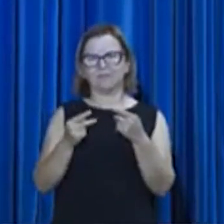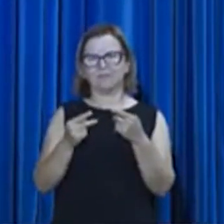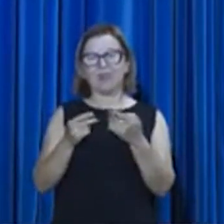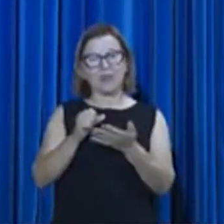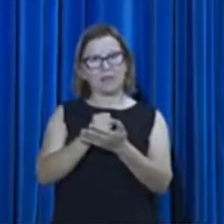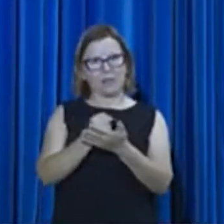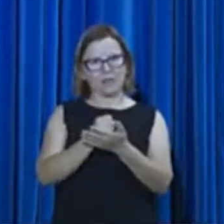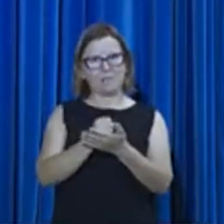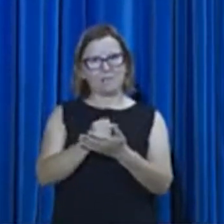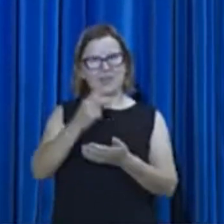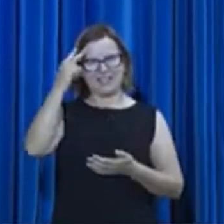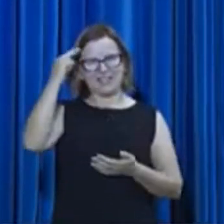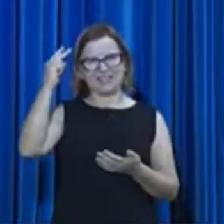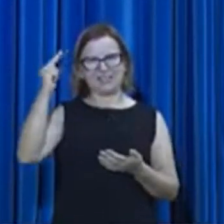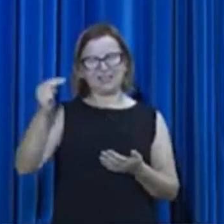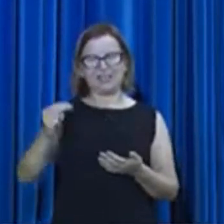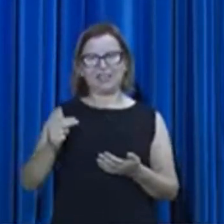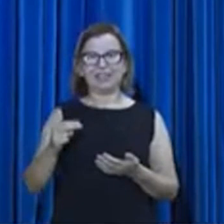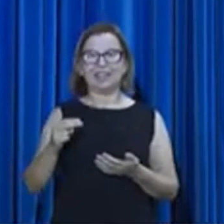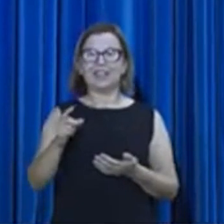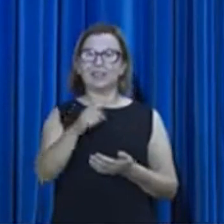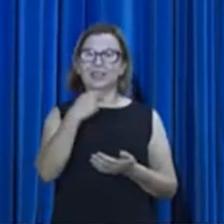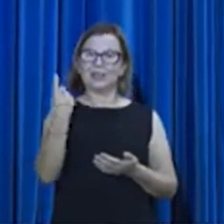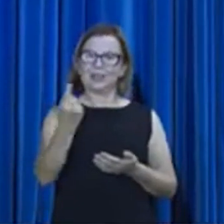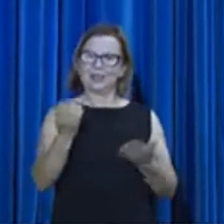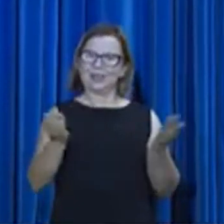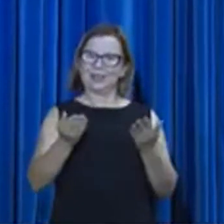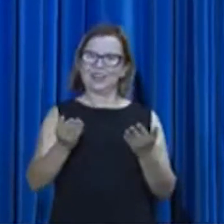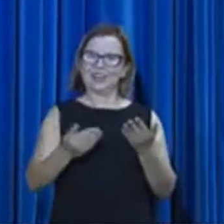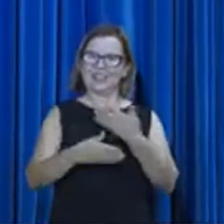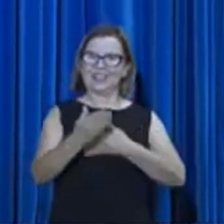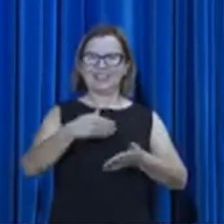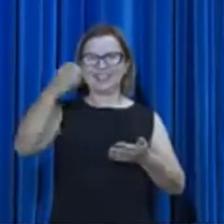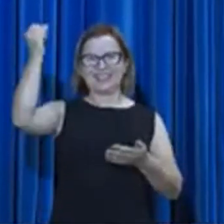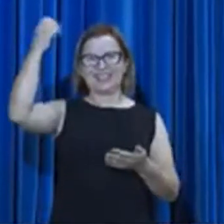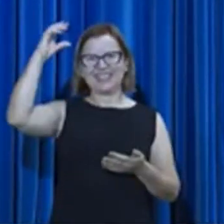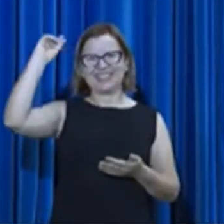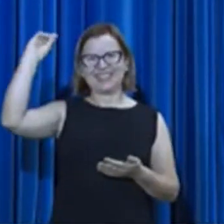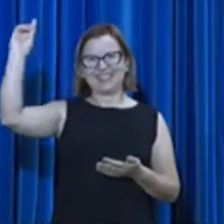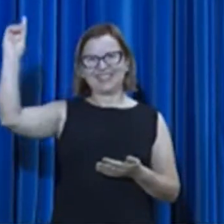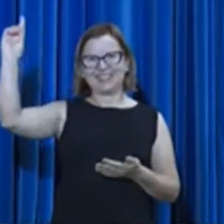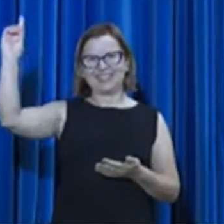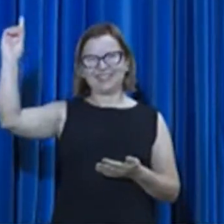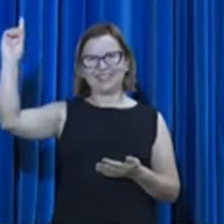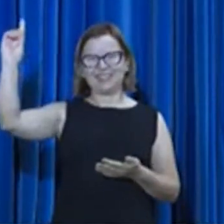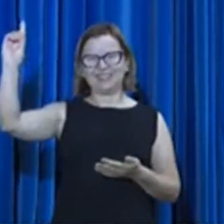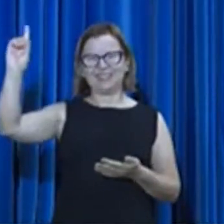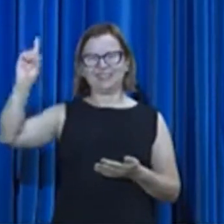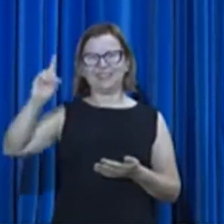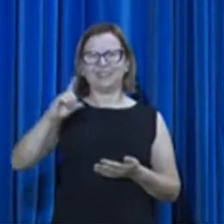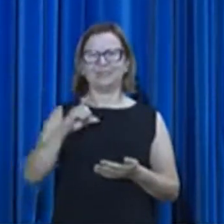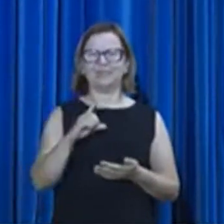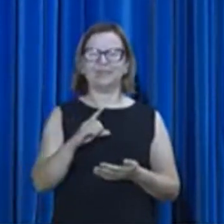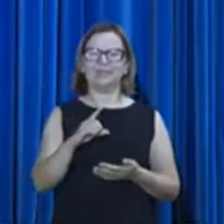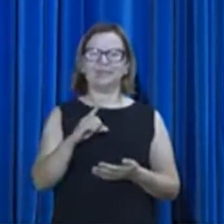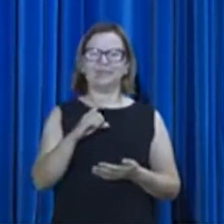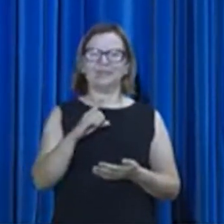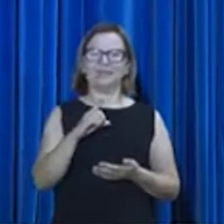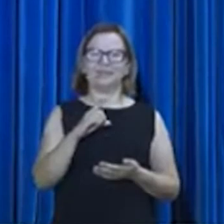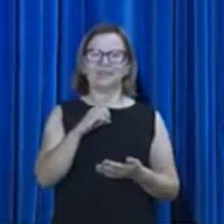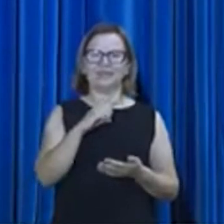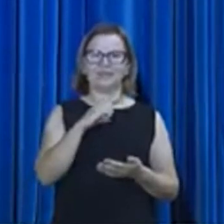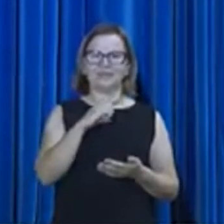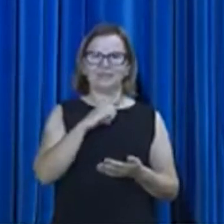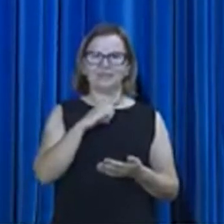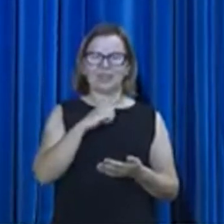história, e nós hoje, pela graça de Deus, temos o reflexo de toda a ação desses irmãos